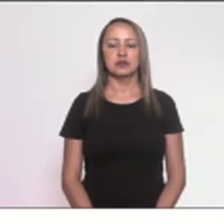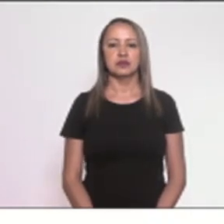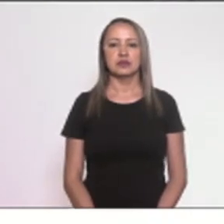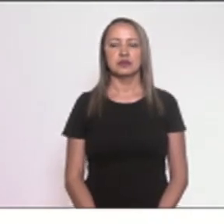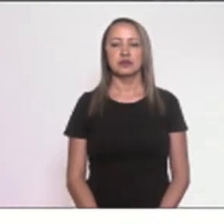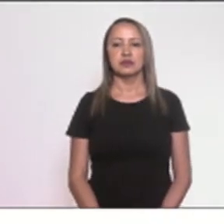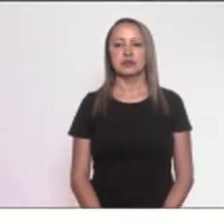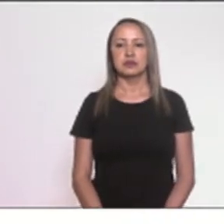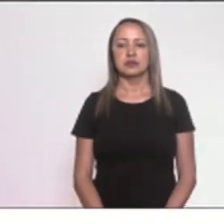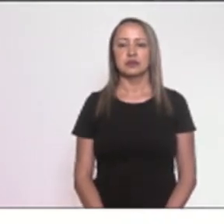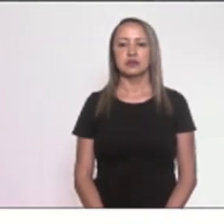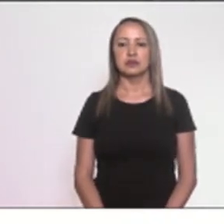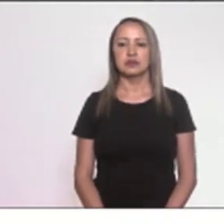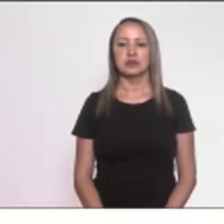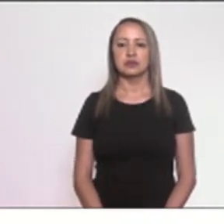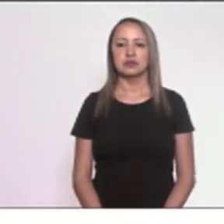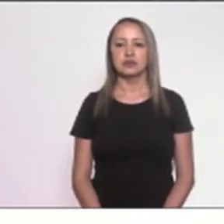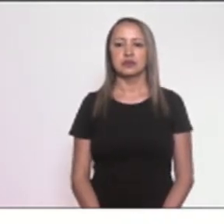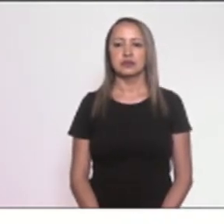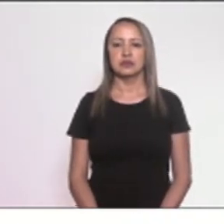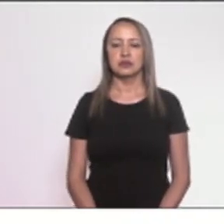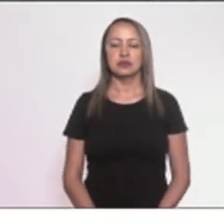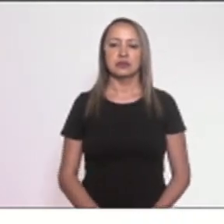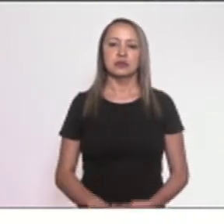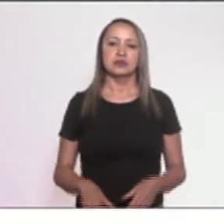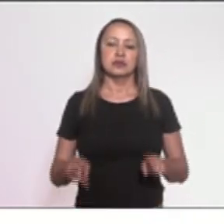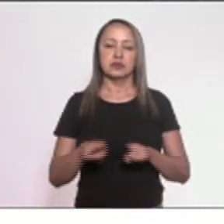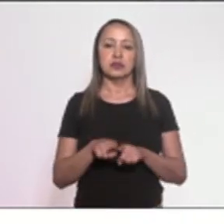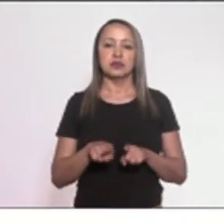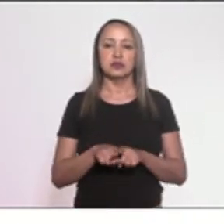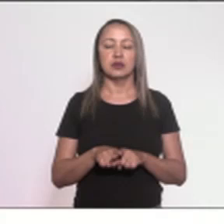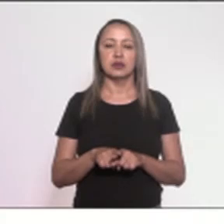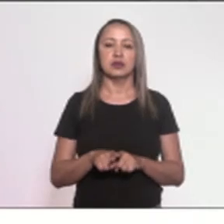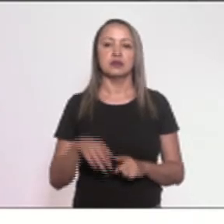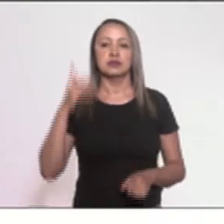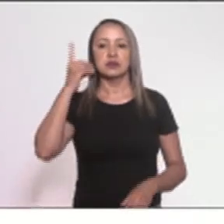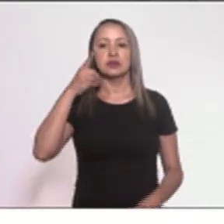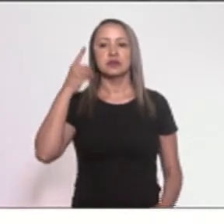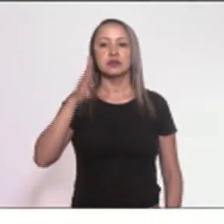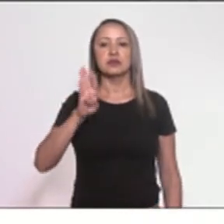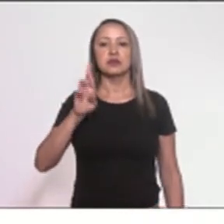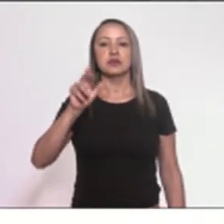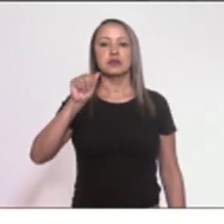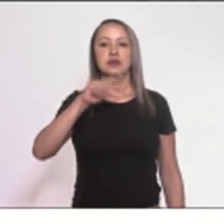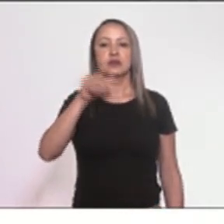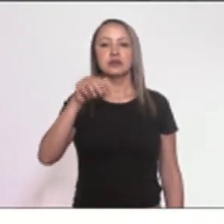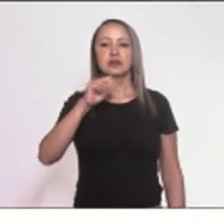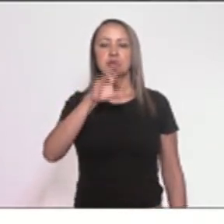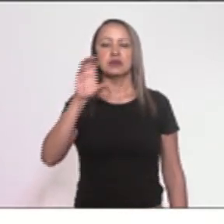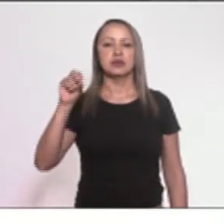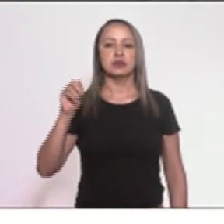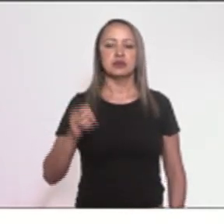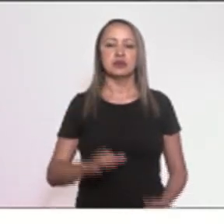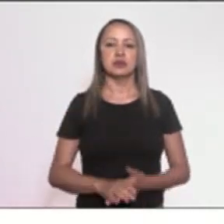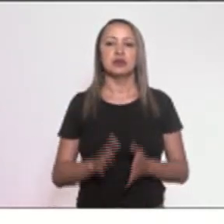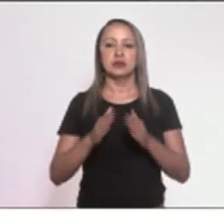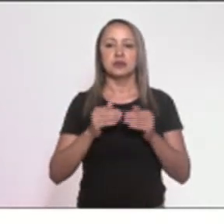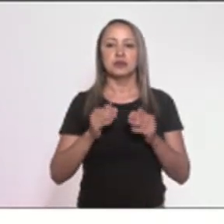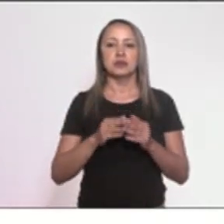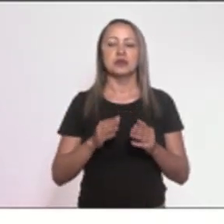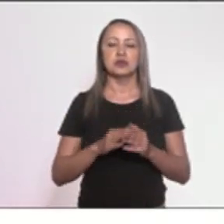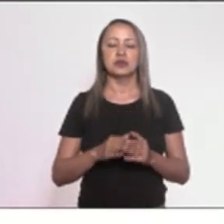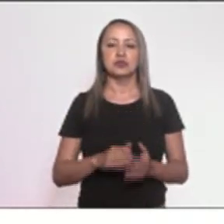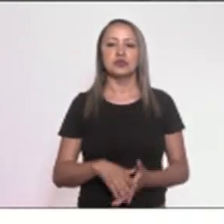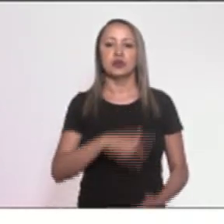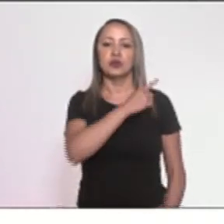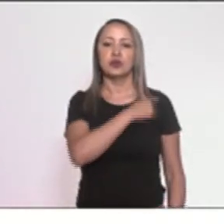da bancada do Novo. Indicação legislativa de autoria do deputado Brazão, solicita ao excelentíssimo senhor governador do Estado do Rio de Janeiro